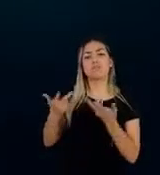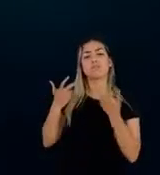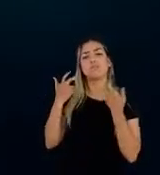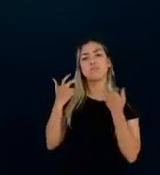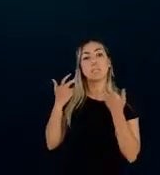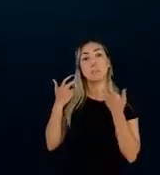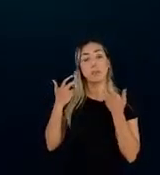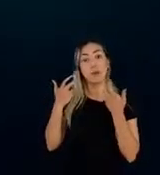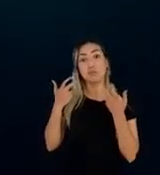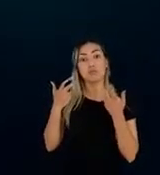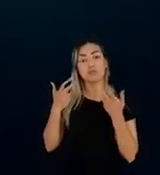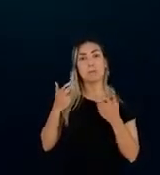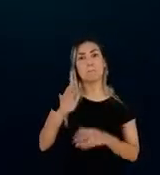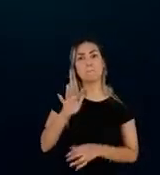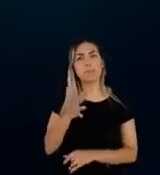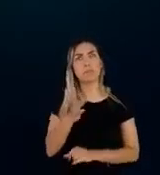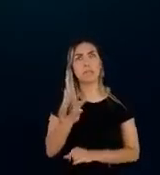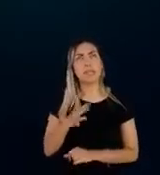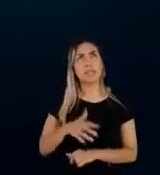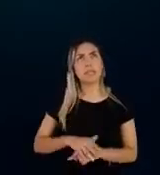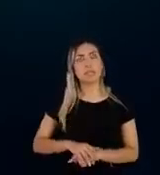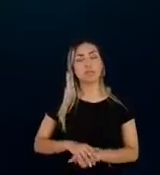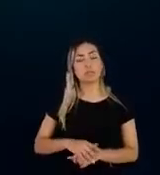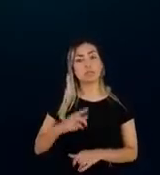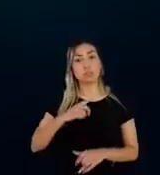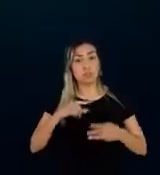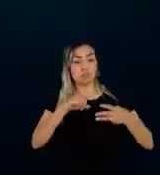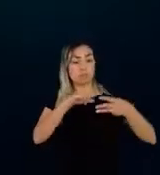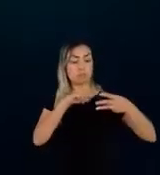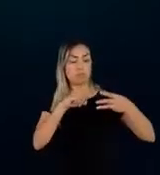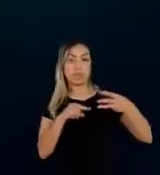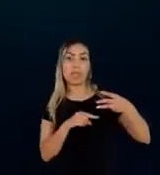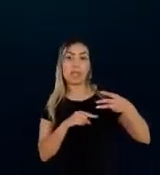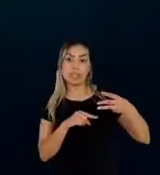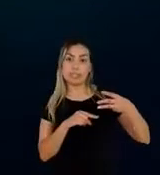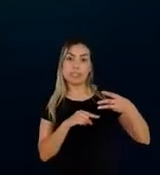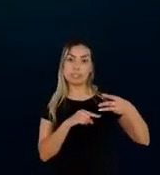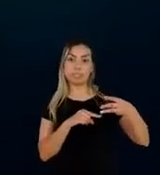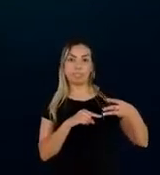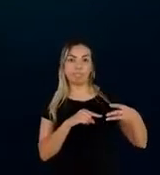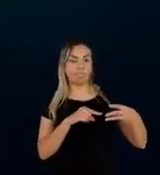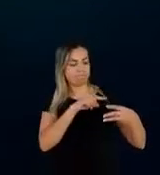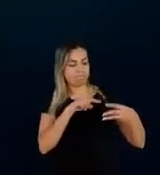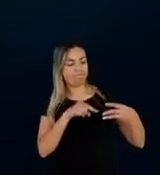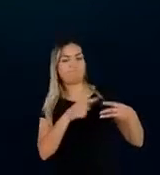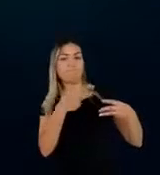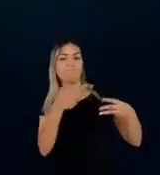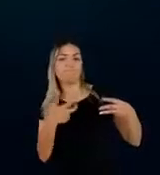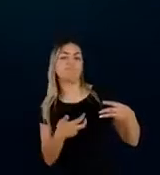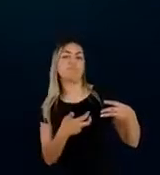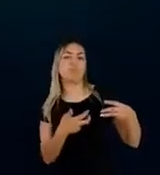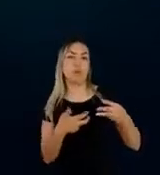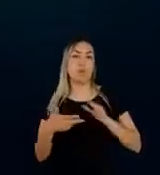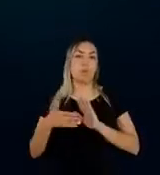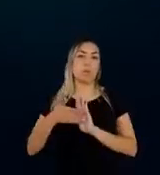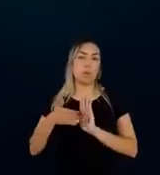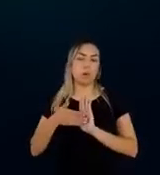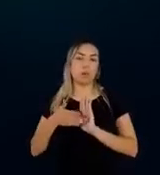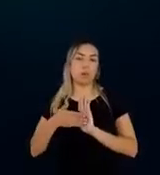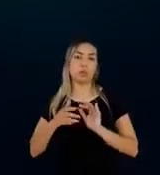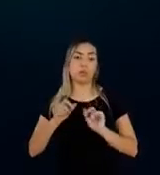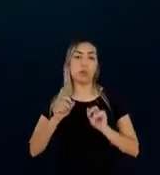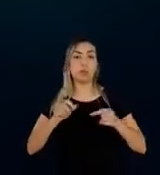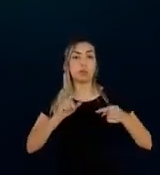basicamente três aspectos que nos levaram a essa proposta, né? Primeiro, uma adequação legal